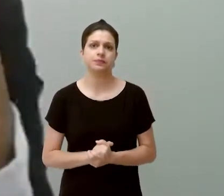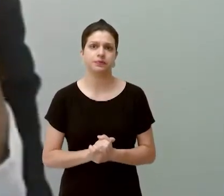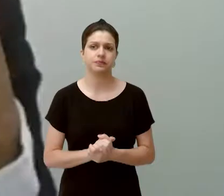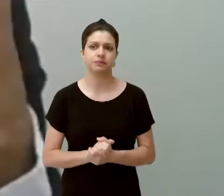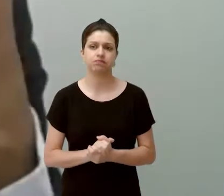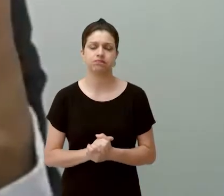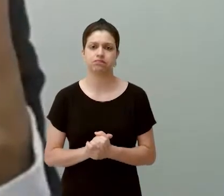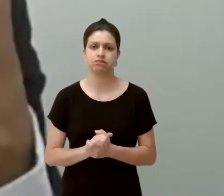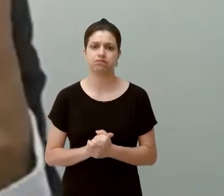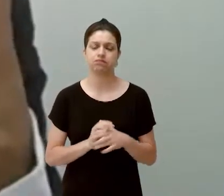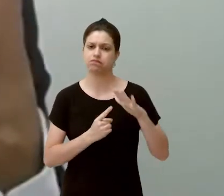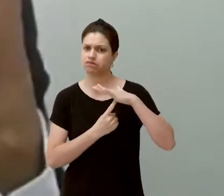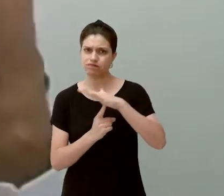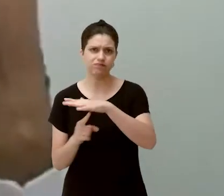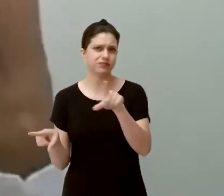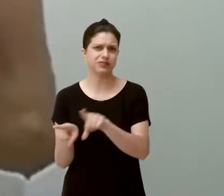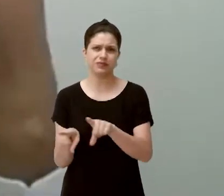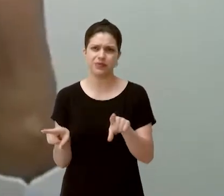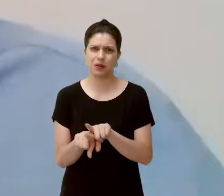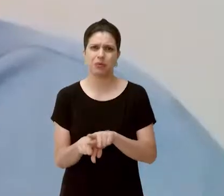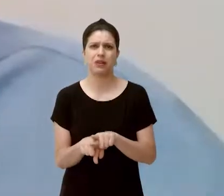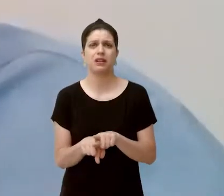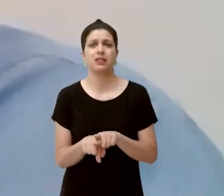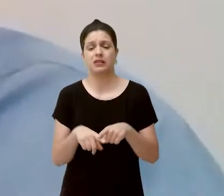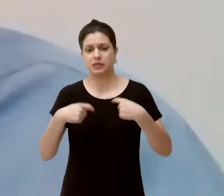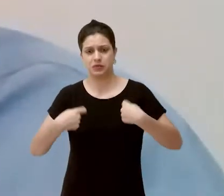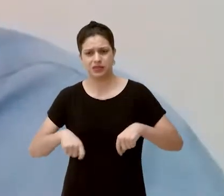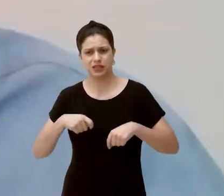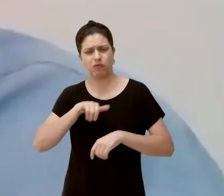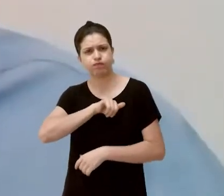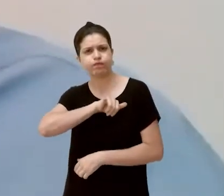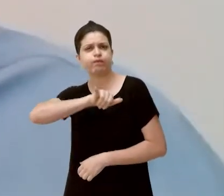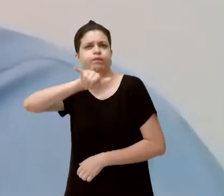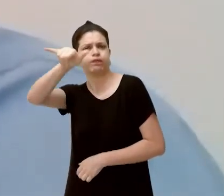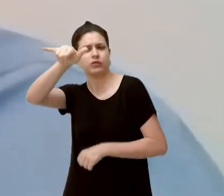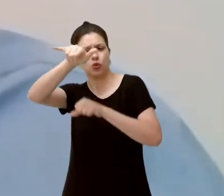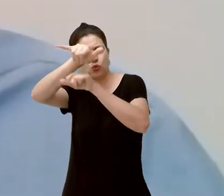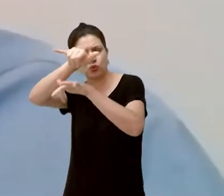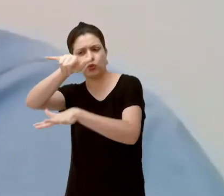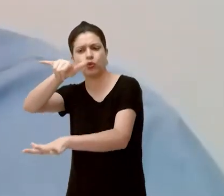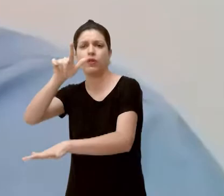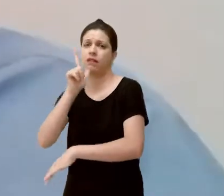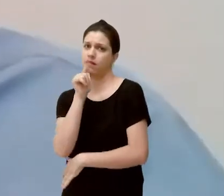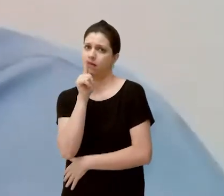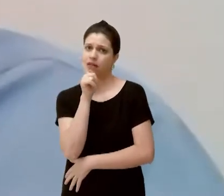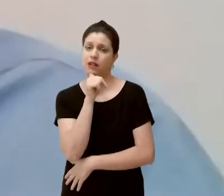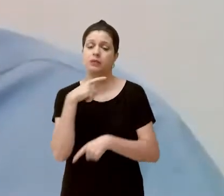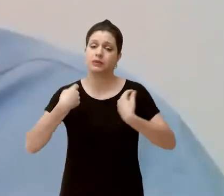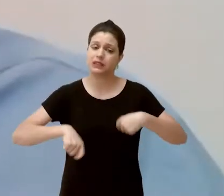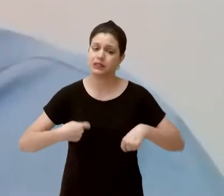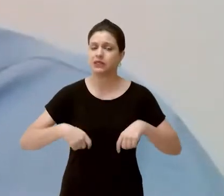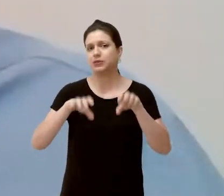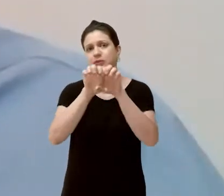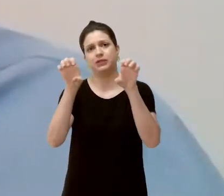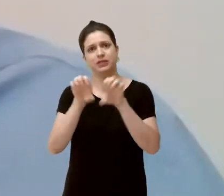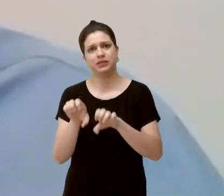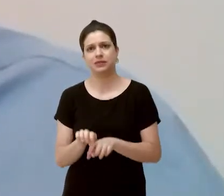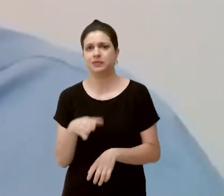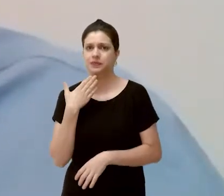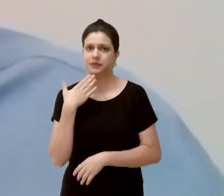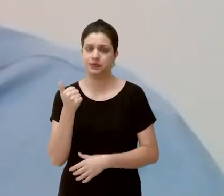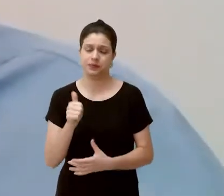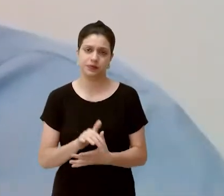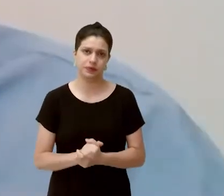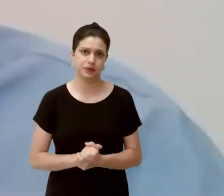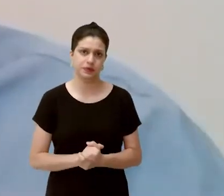toda a sua estrutura mecanizada. Temos que ter helicópteros, nós temos que ter avião, nós temos que ter uma